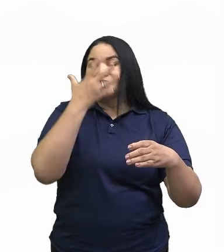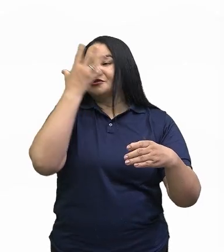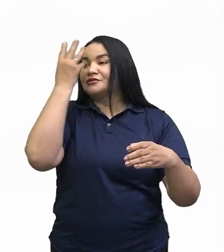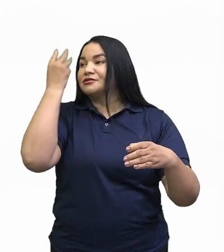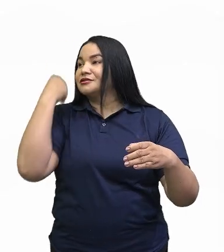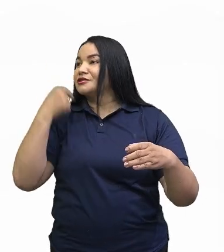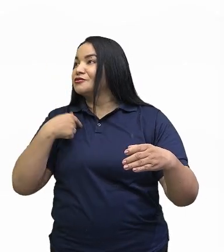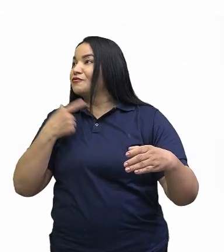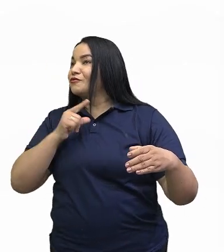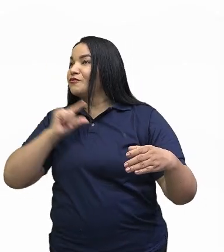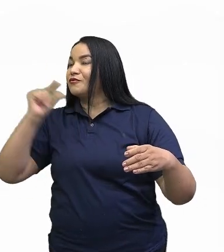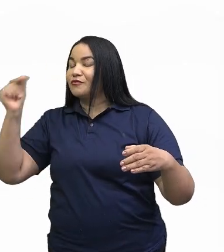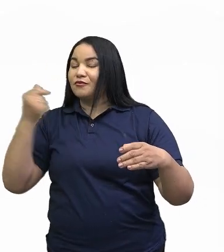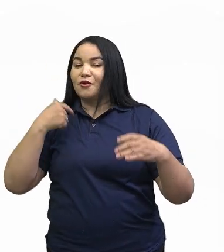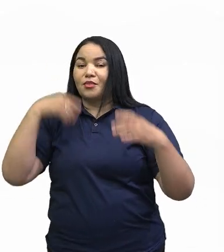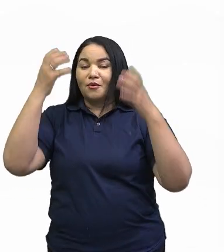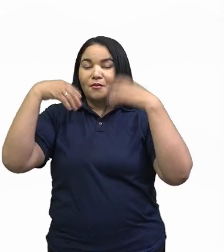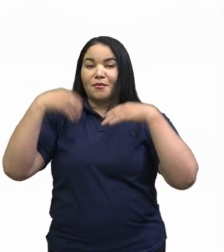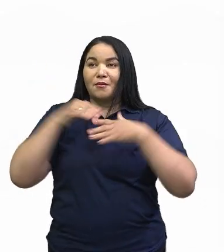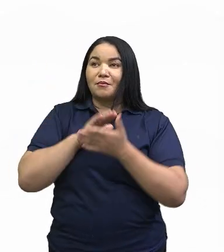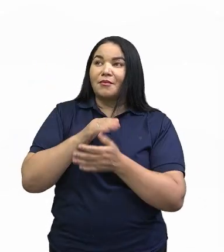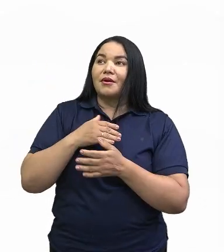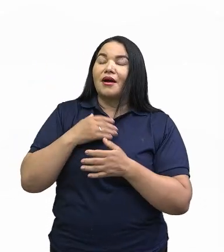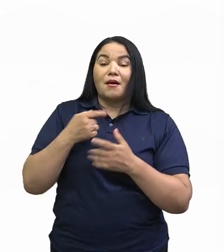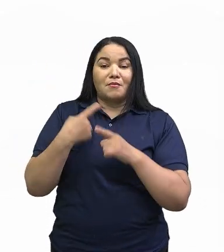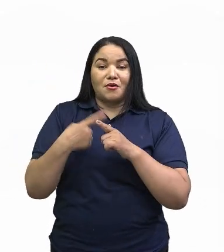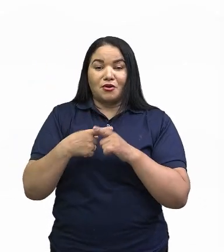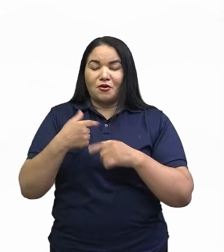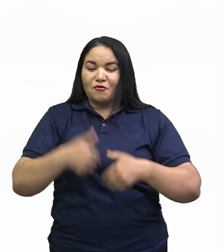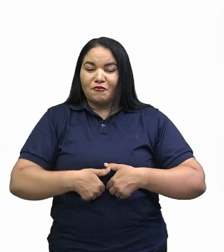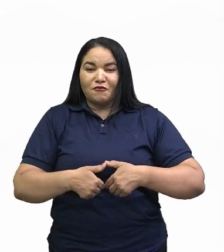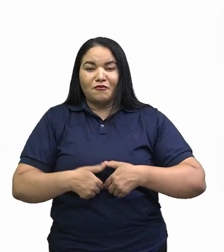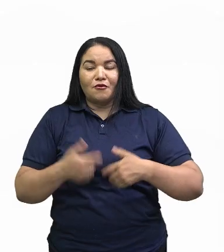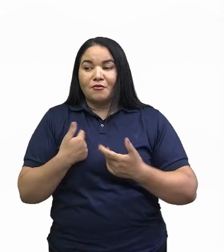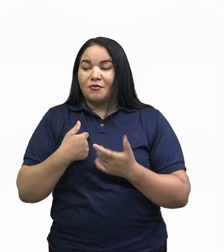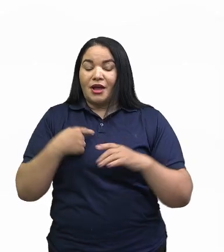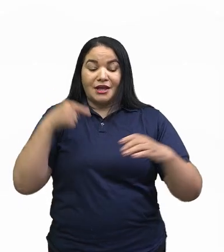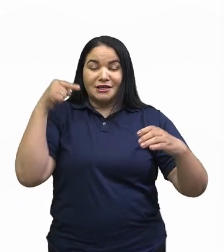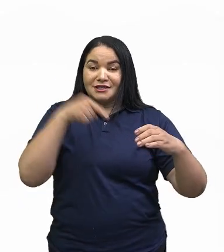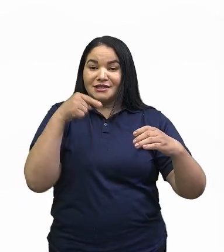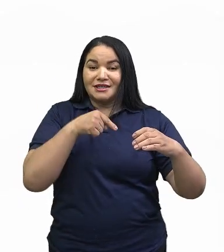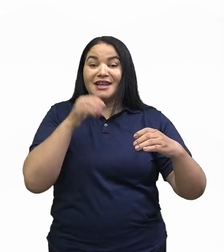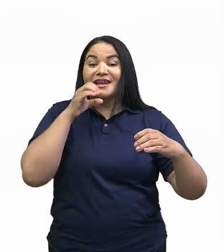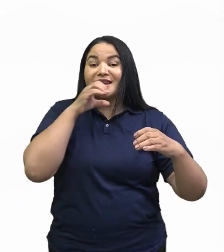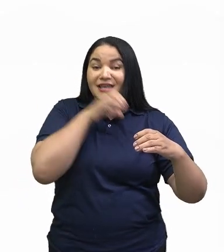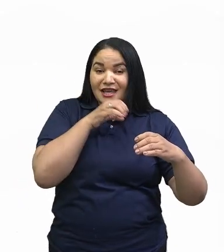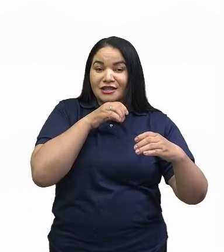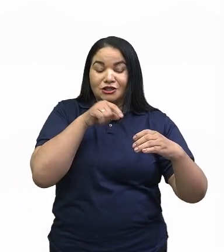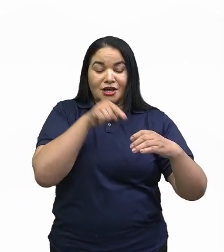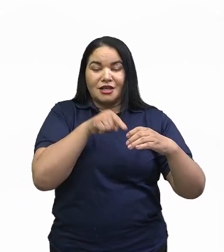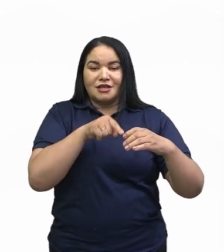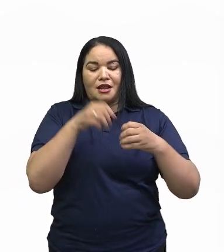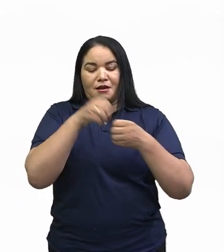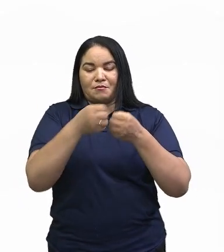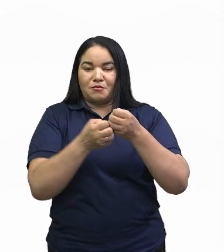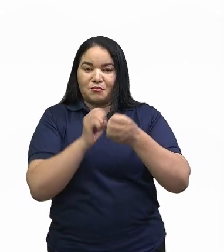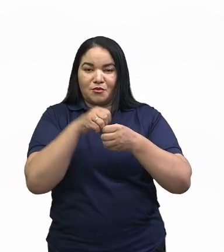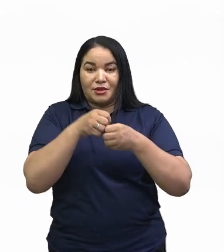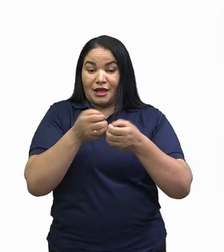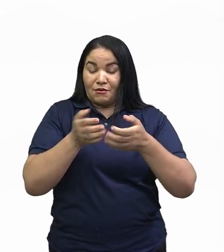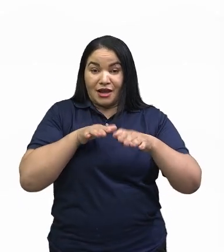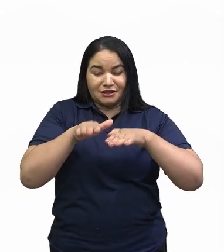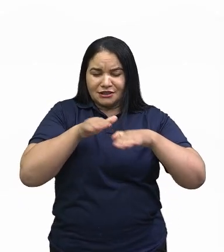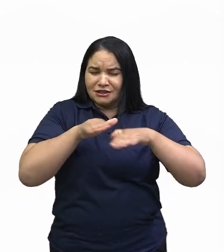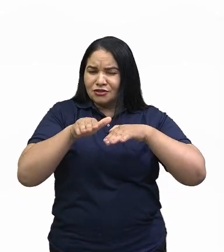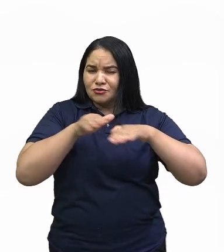com fome, o que vai acontecer? Quanto mais aquecido for o corpo, mais agitada ficam as